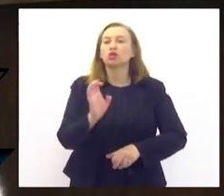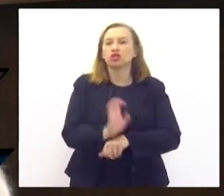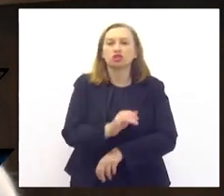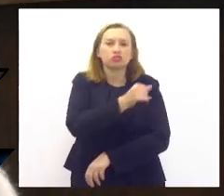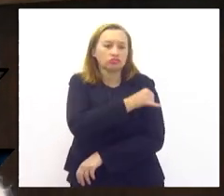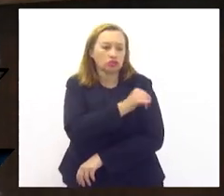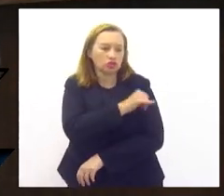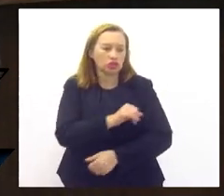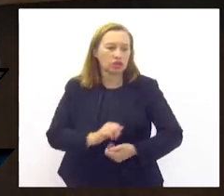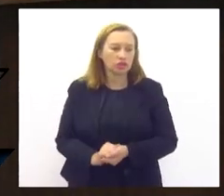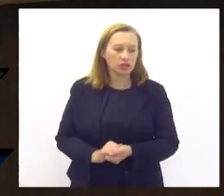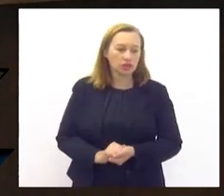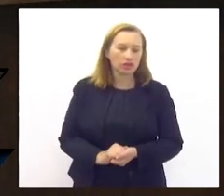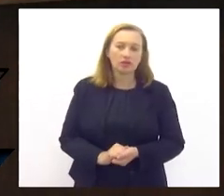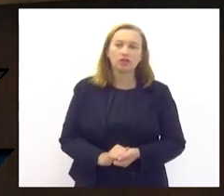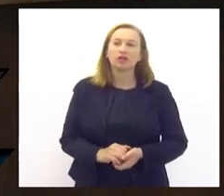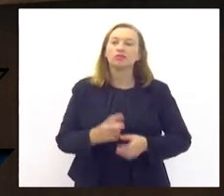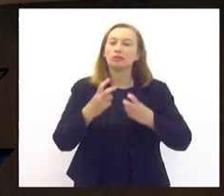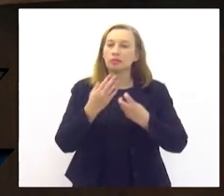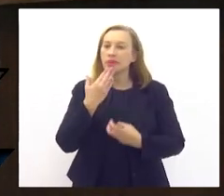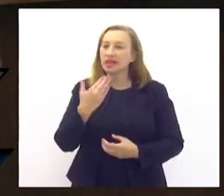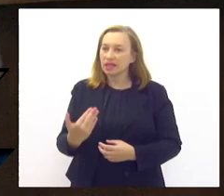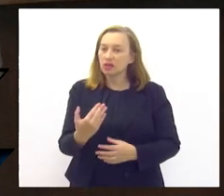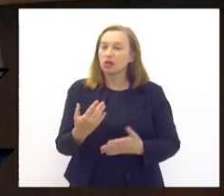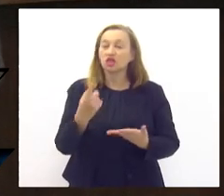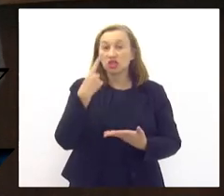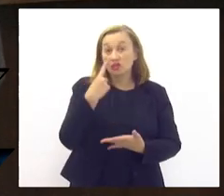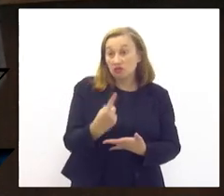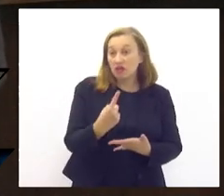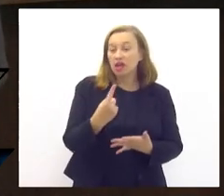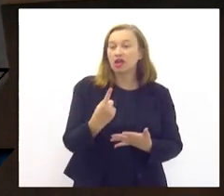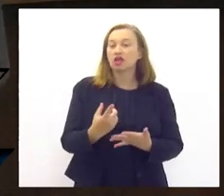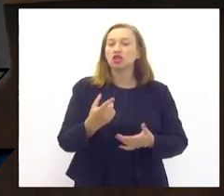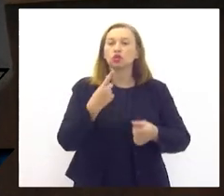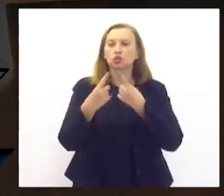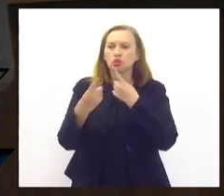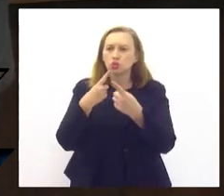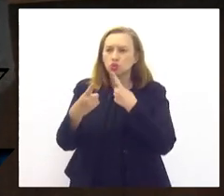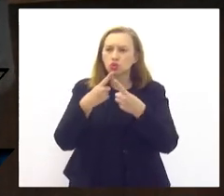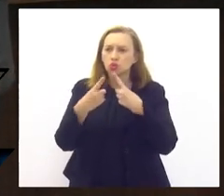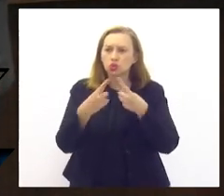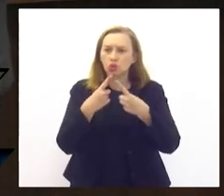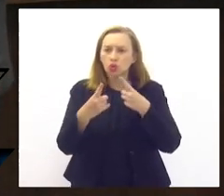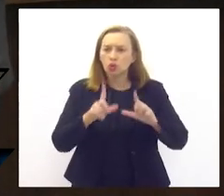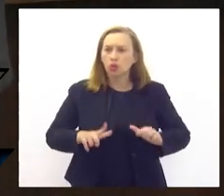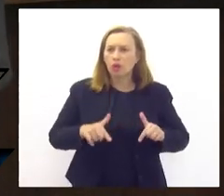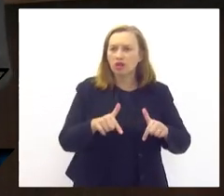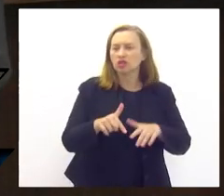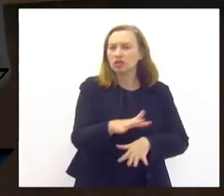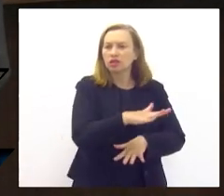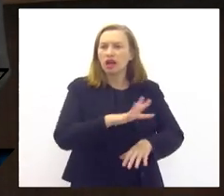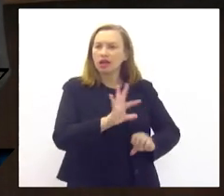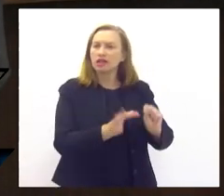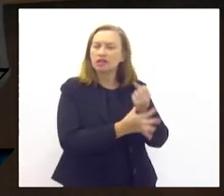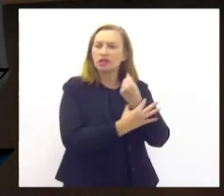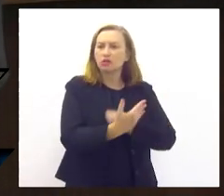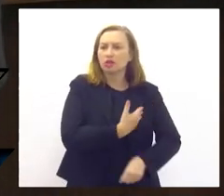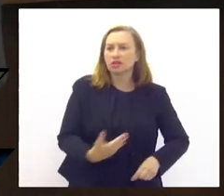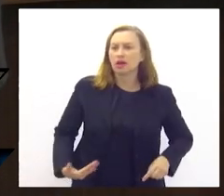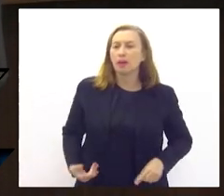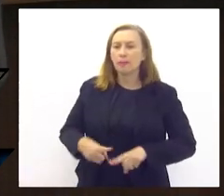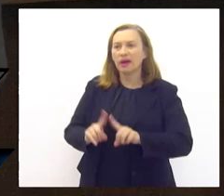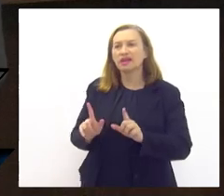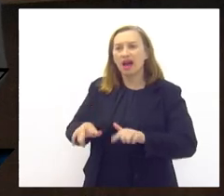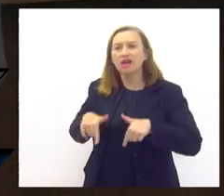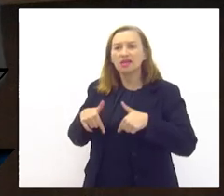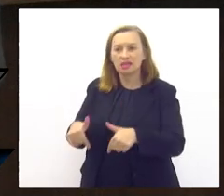de Janeiro tanto vem clamando. A gente vê aí discussões sobre ações na área da segurança pública, mas ações